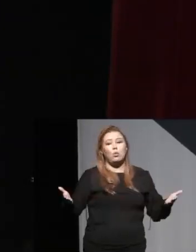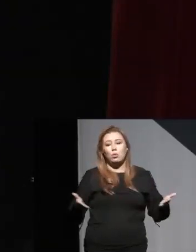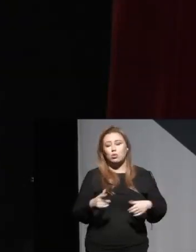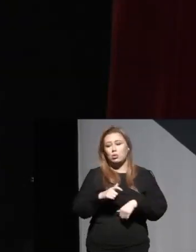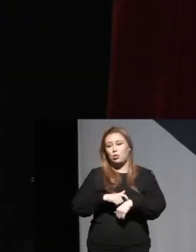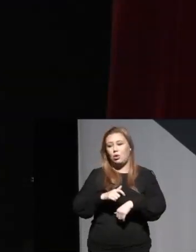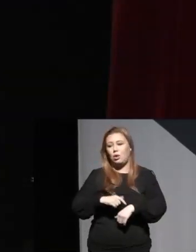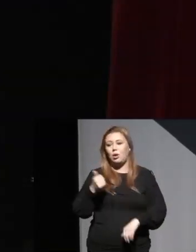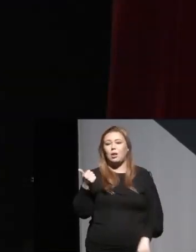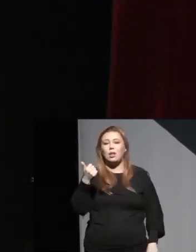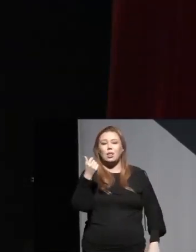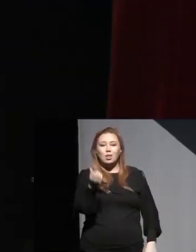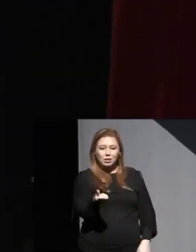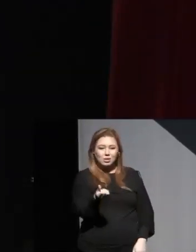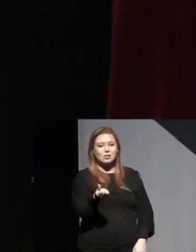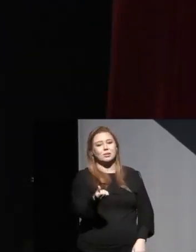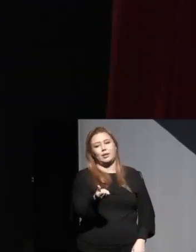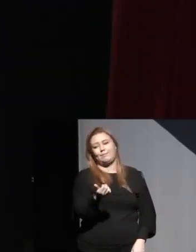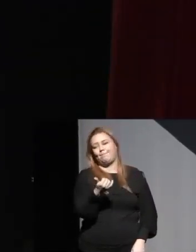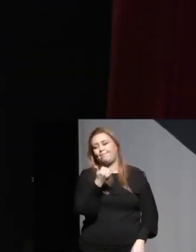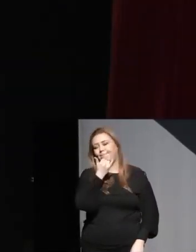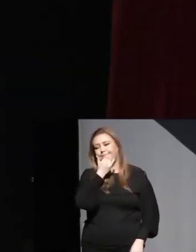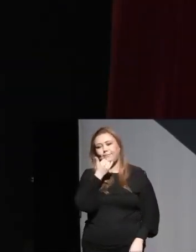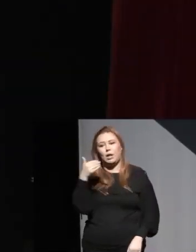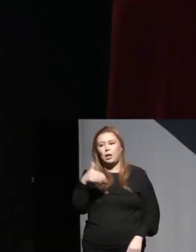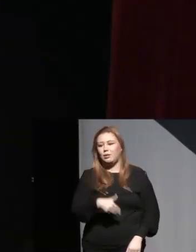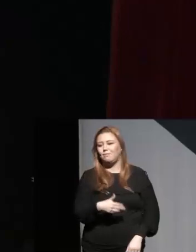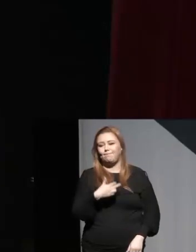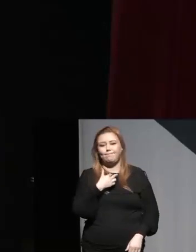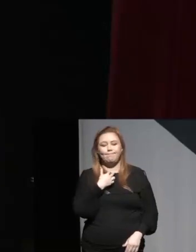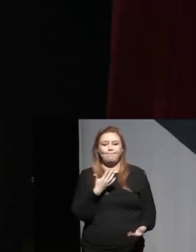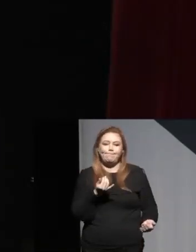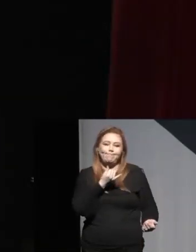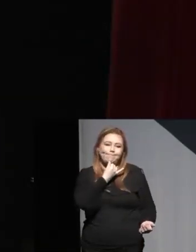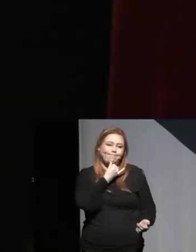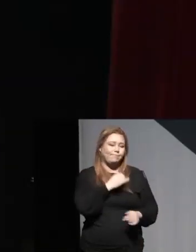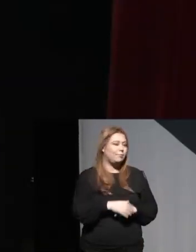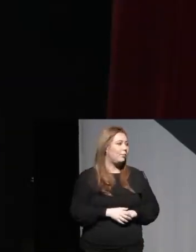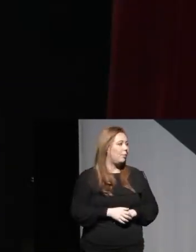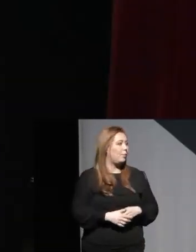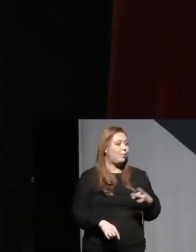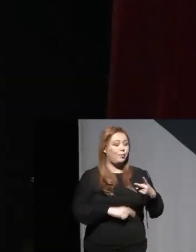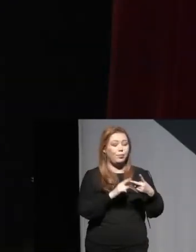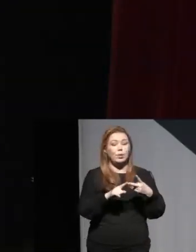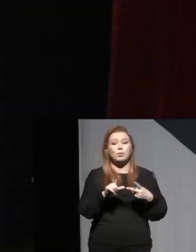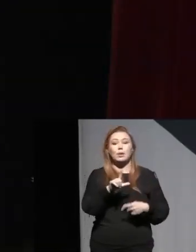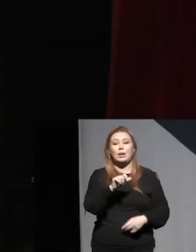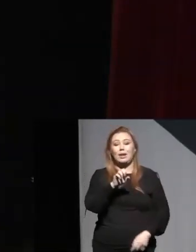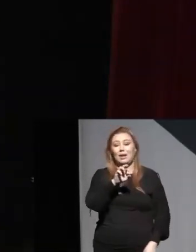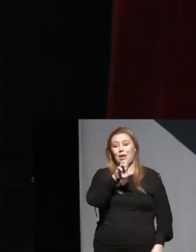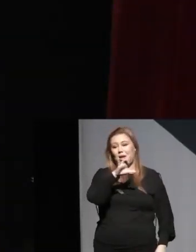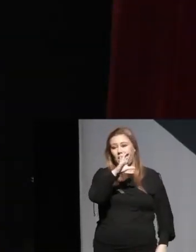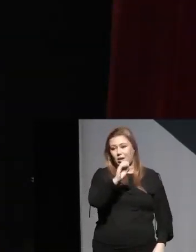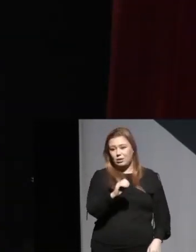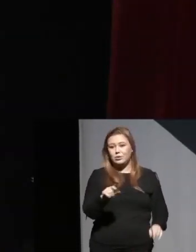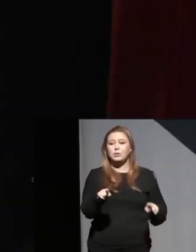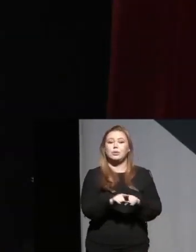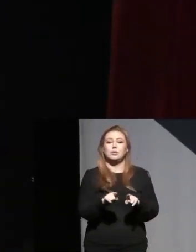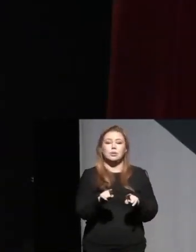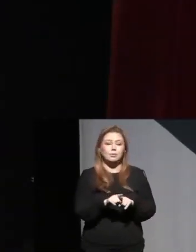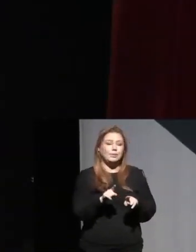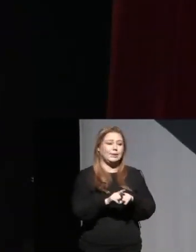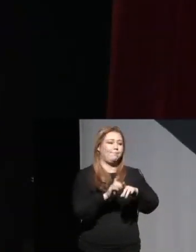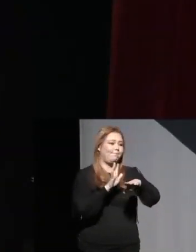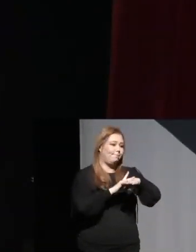16 horas e infelizmente ele não pôde comparecer. O professor Laércio teve um problema de saúde, também faço menção que ele é